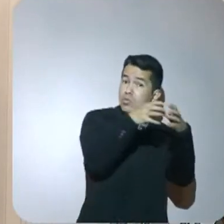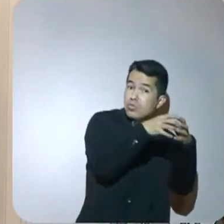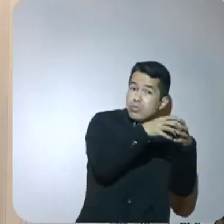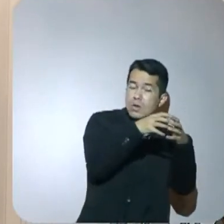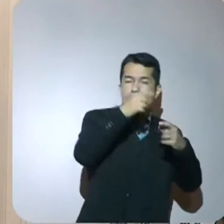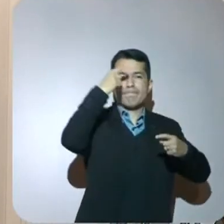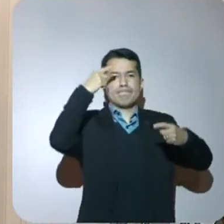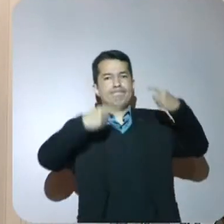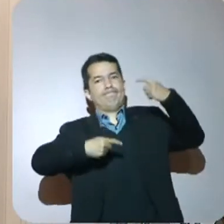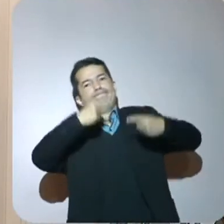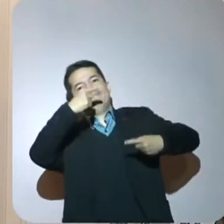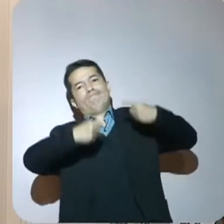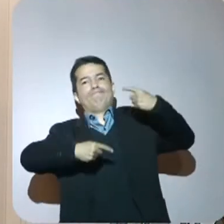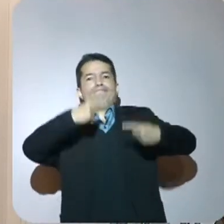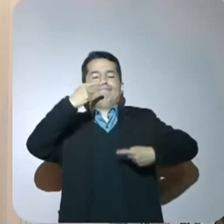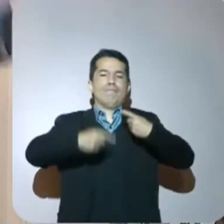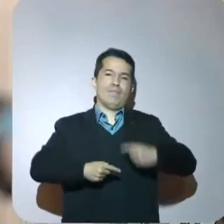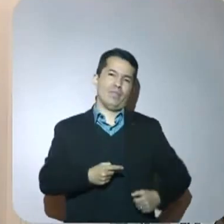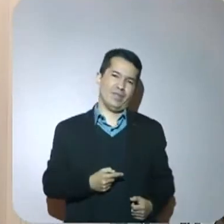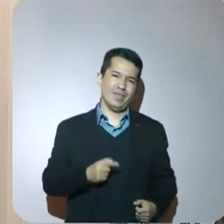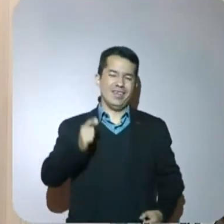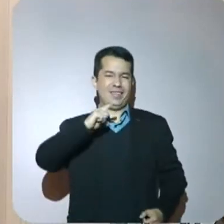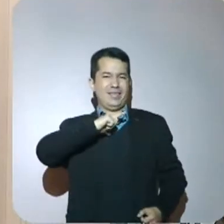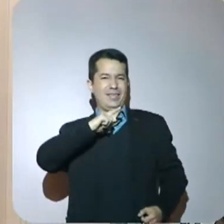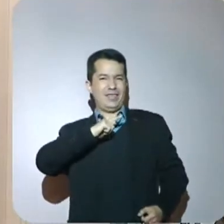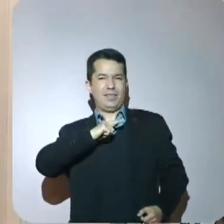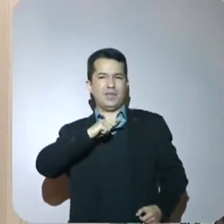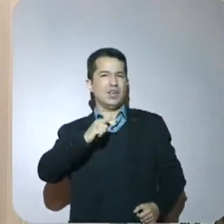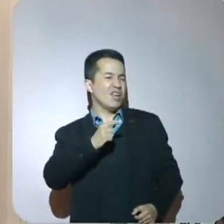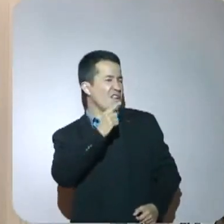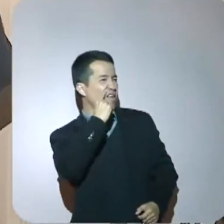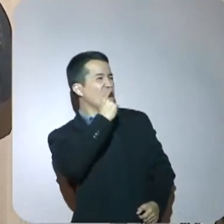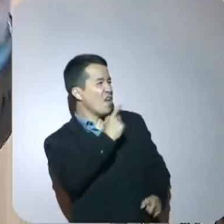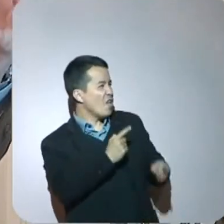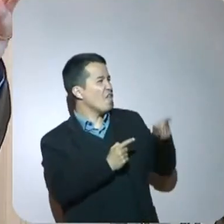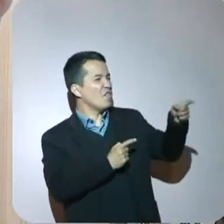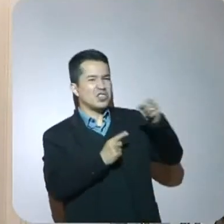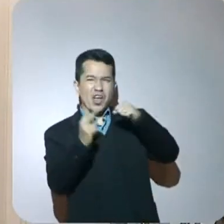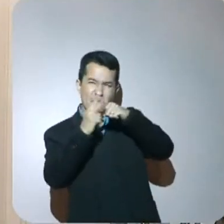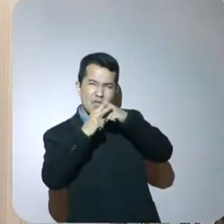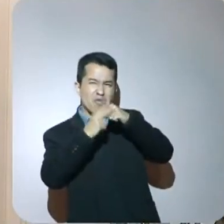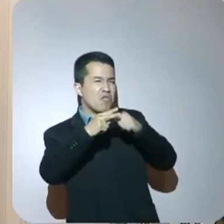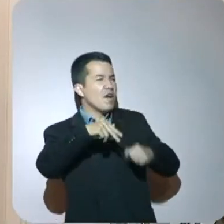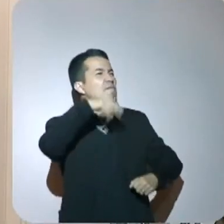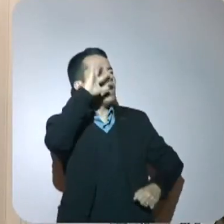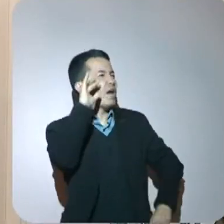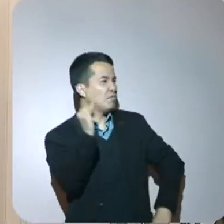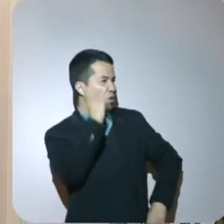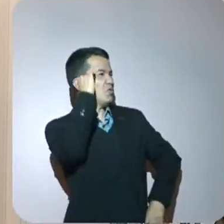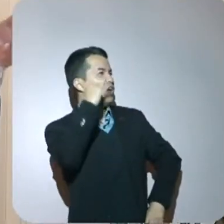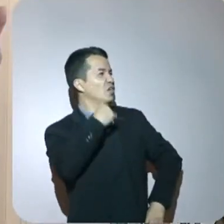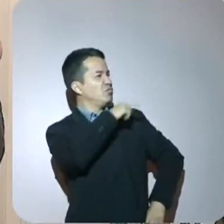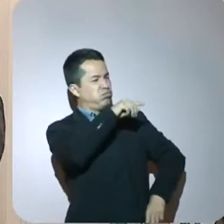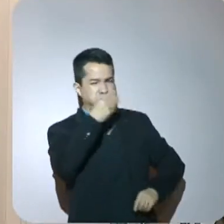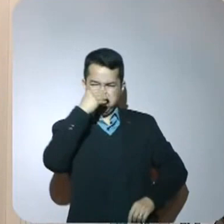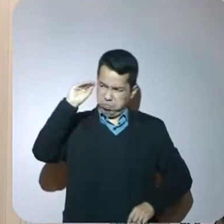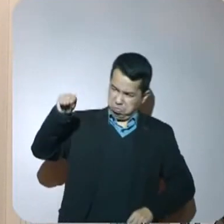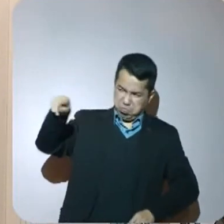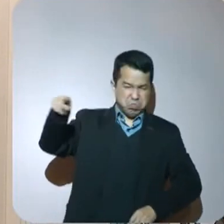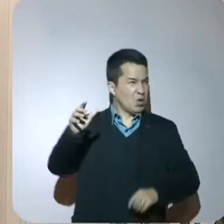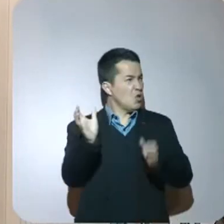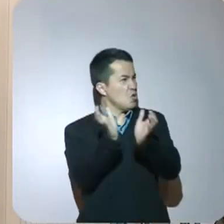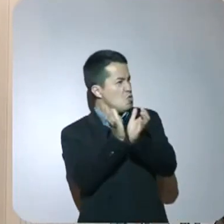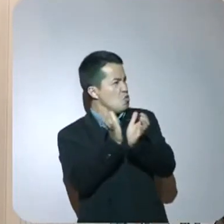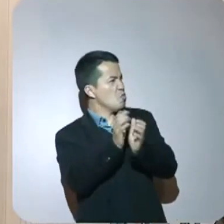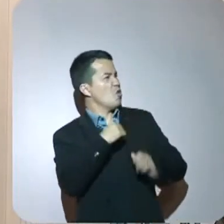mais importantes do que as viúvas dos gregos. E começou uma guerra. E quando essa guerra